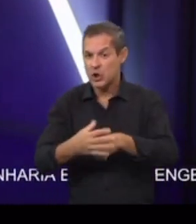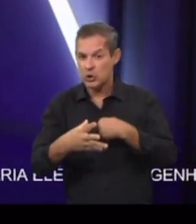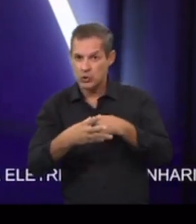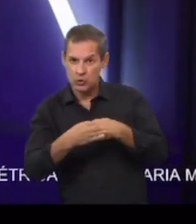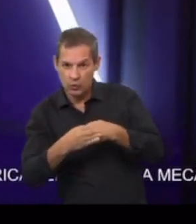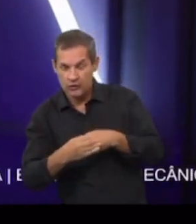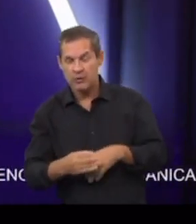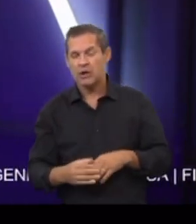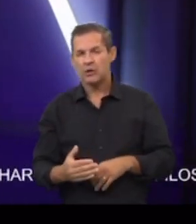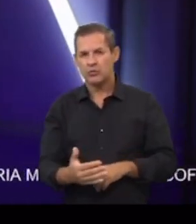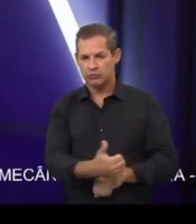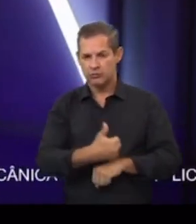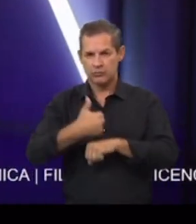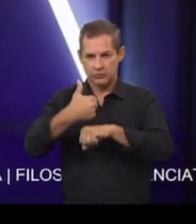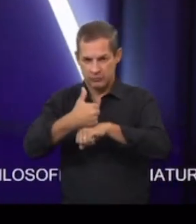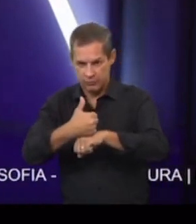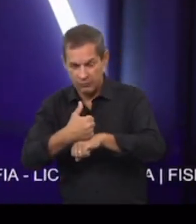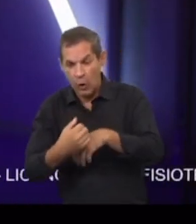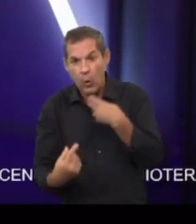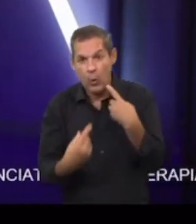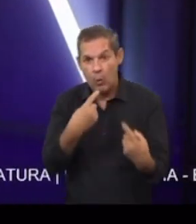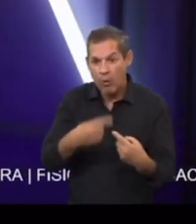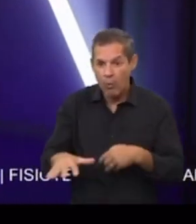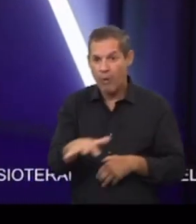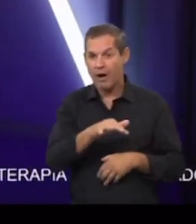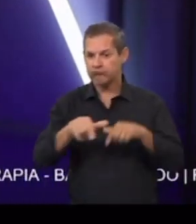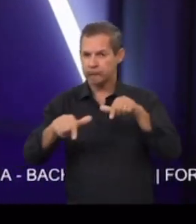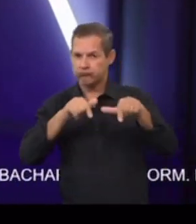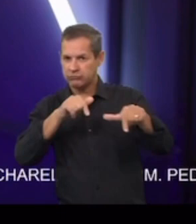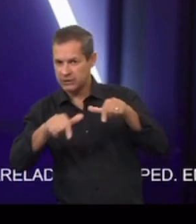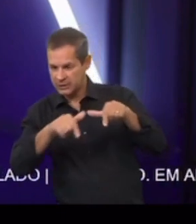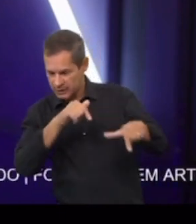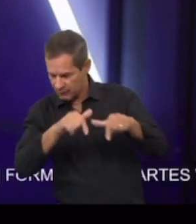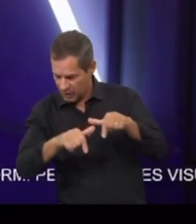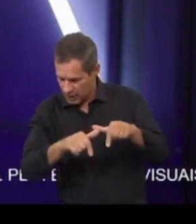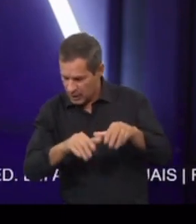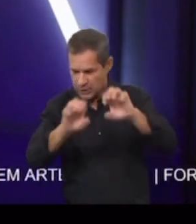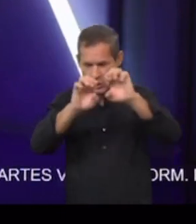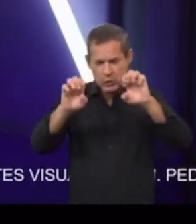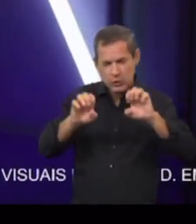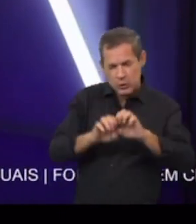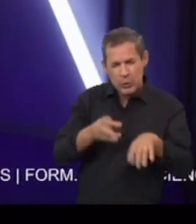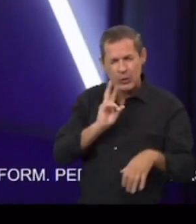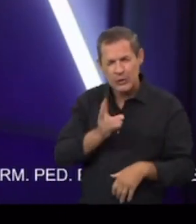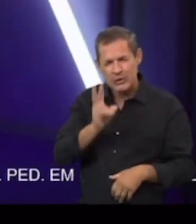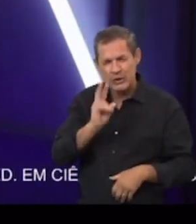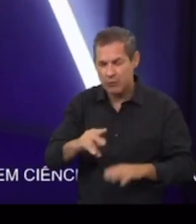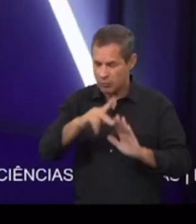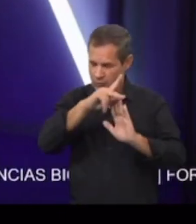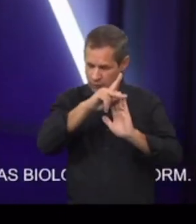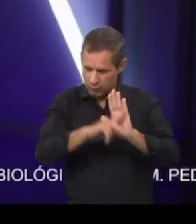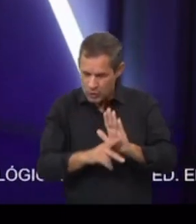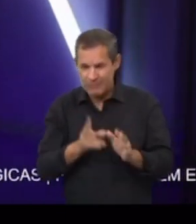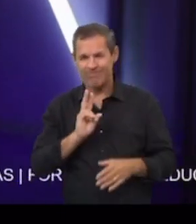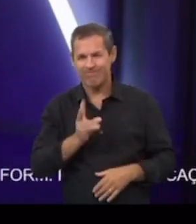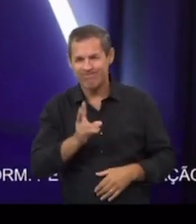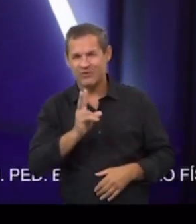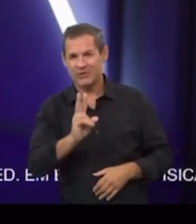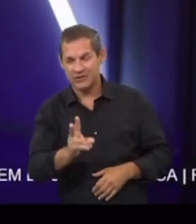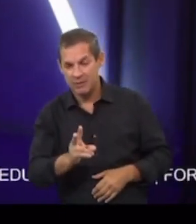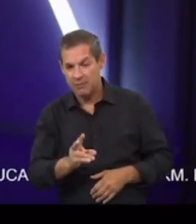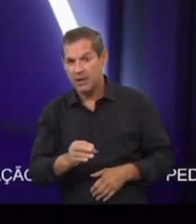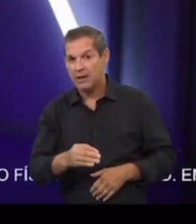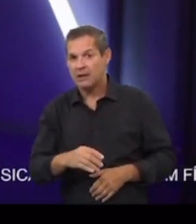de um profissional, seja qual for a área que atue, configura-se sempre um processo contínuo